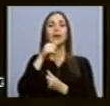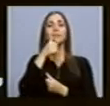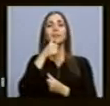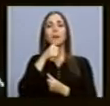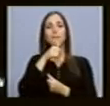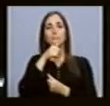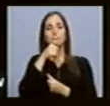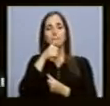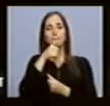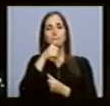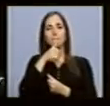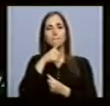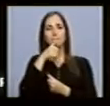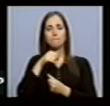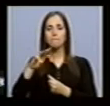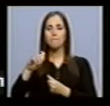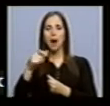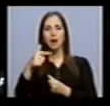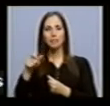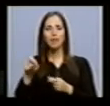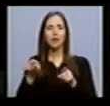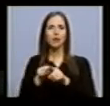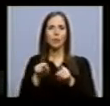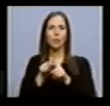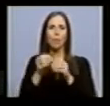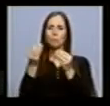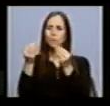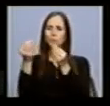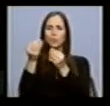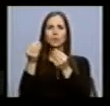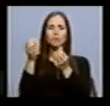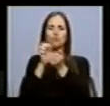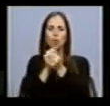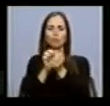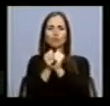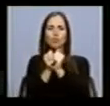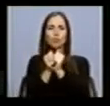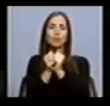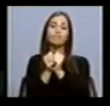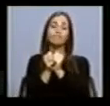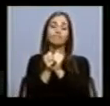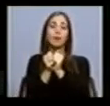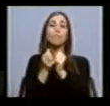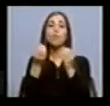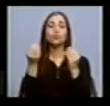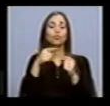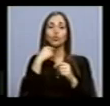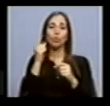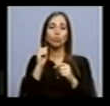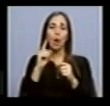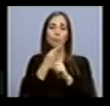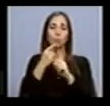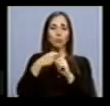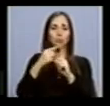de poeiras não tão pegajosas e, por isso, tinha uma massa claramente inferior. Portanto, o ponto central desta